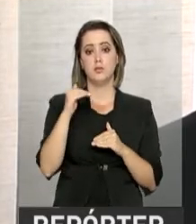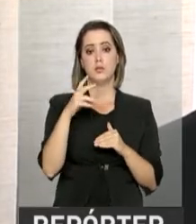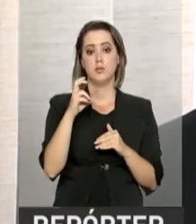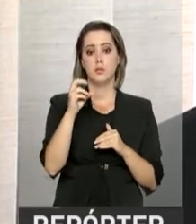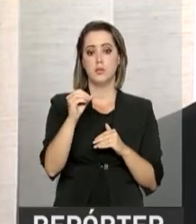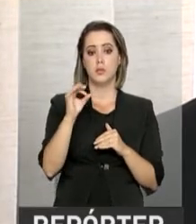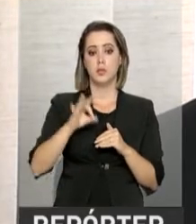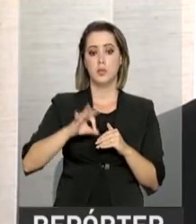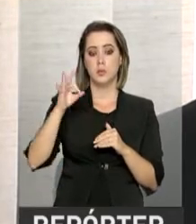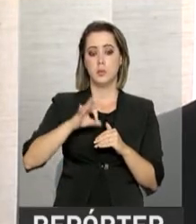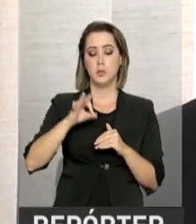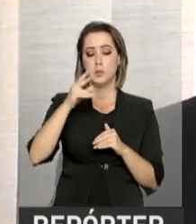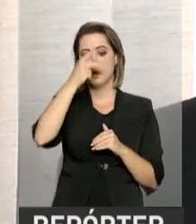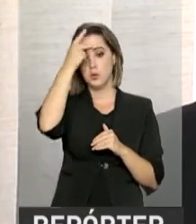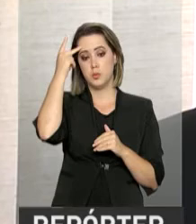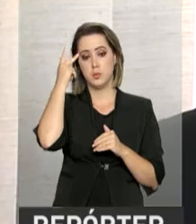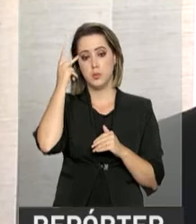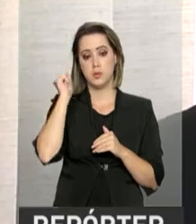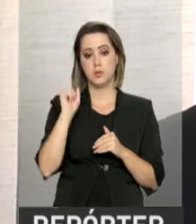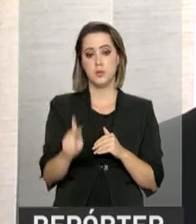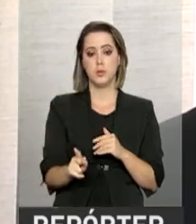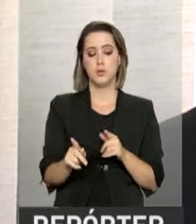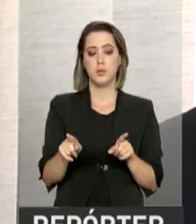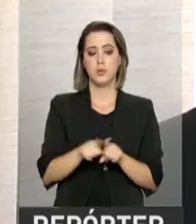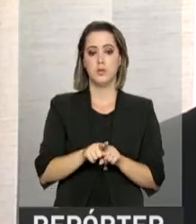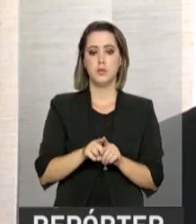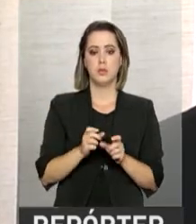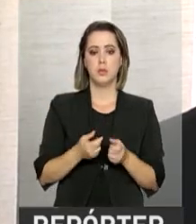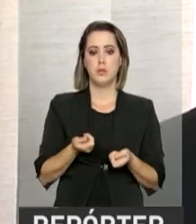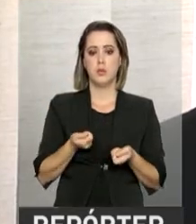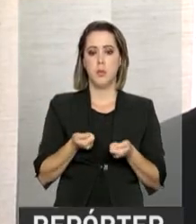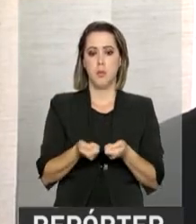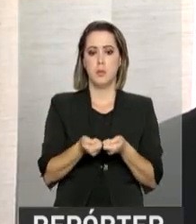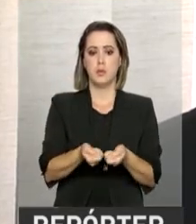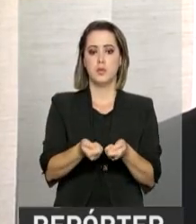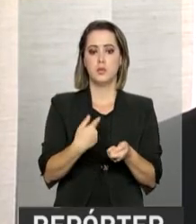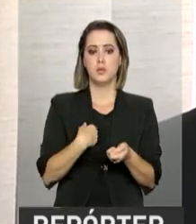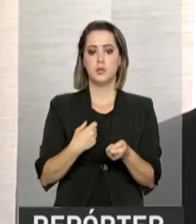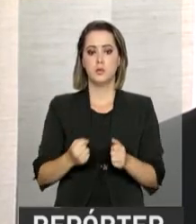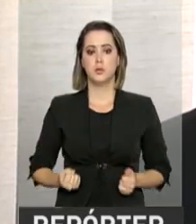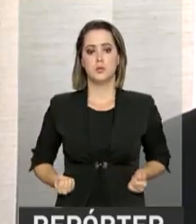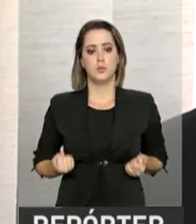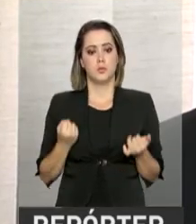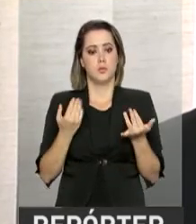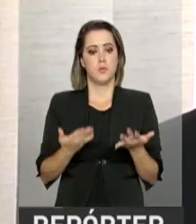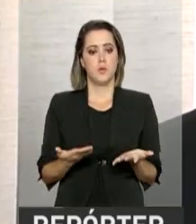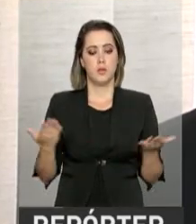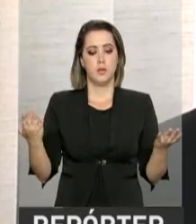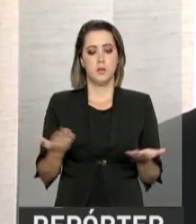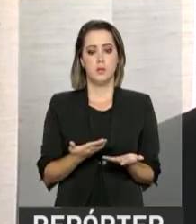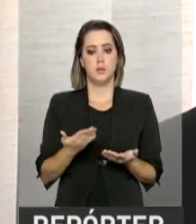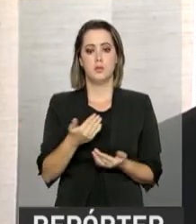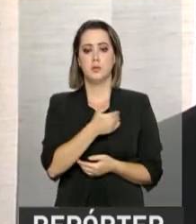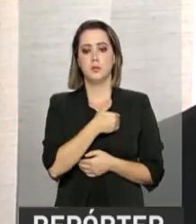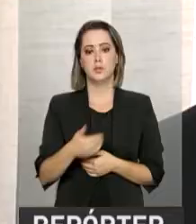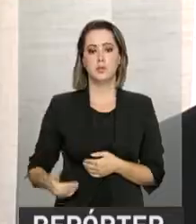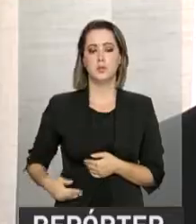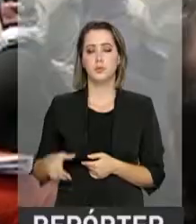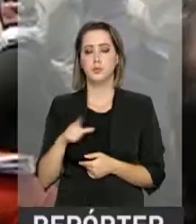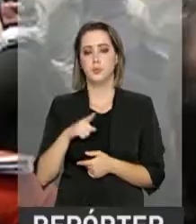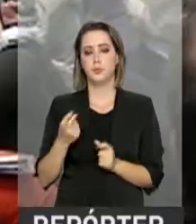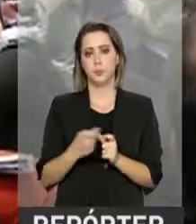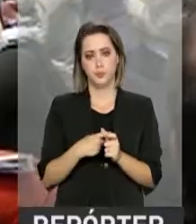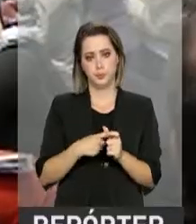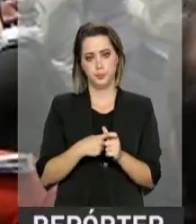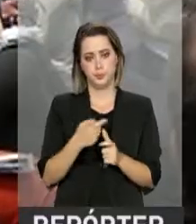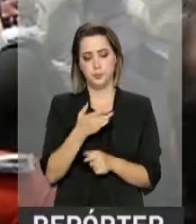inativos. Isso pressionou muito as despesas do Estado e hoje é responsável pela maior parte do déficit do Estado.